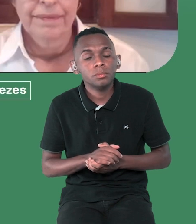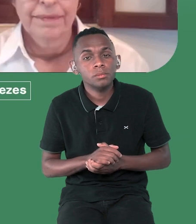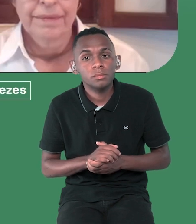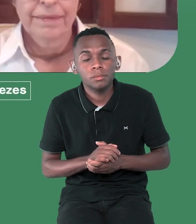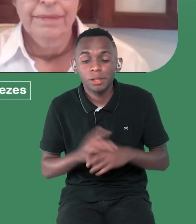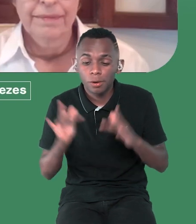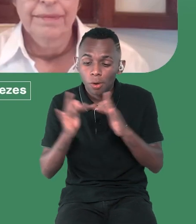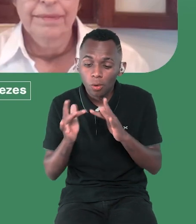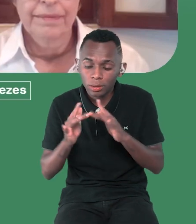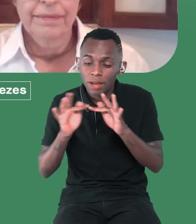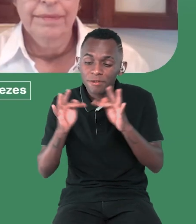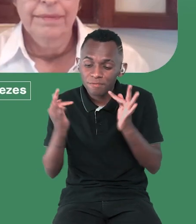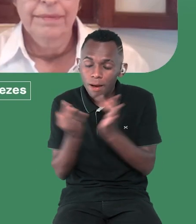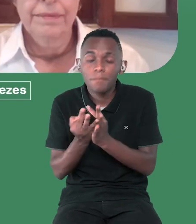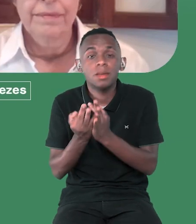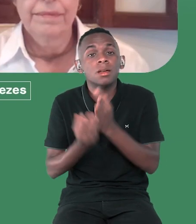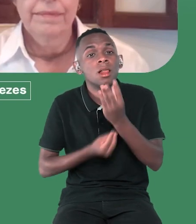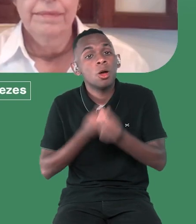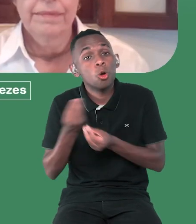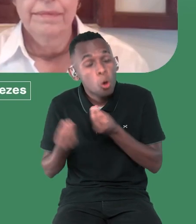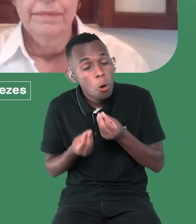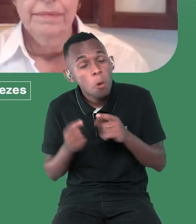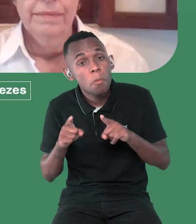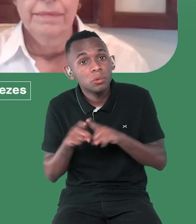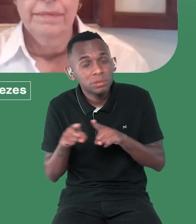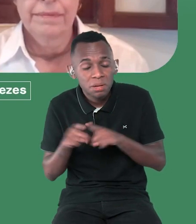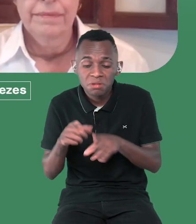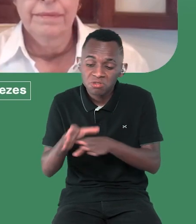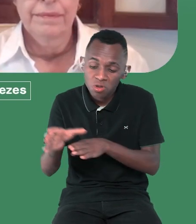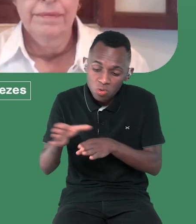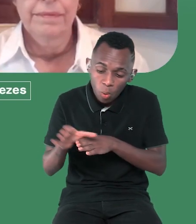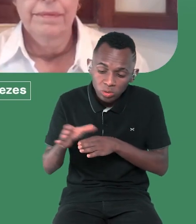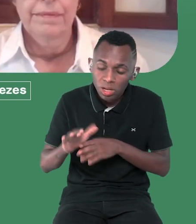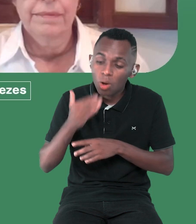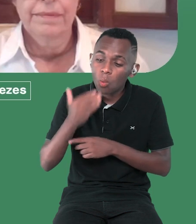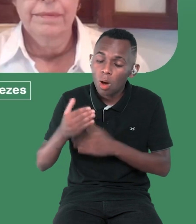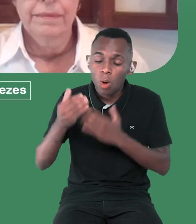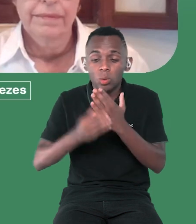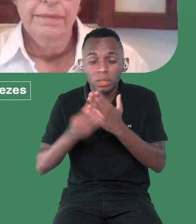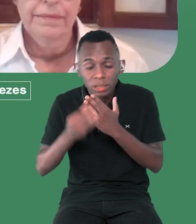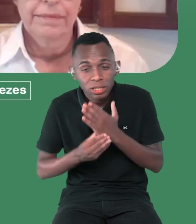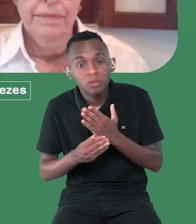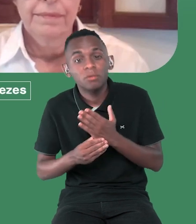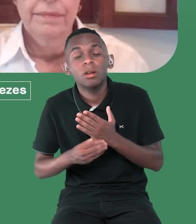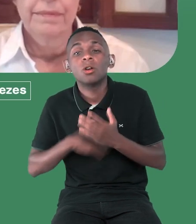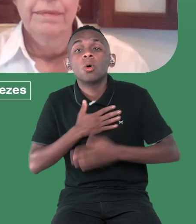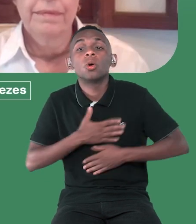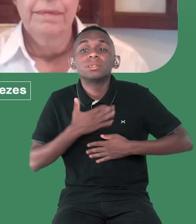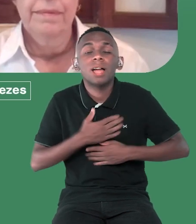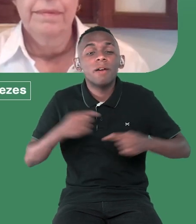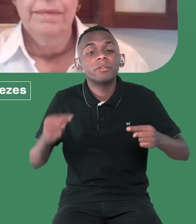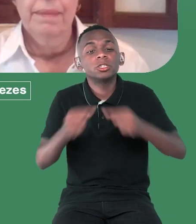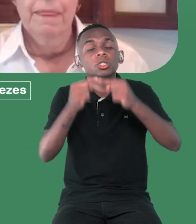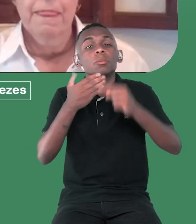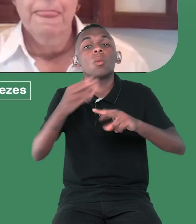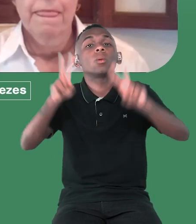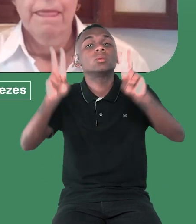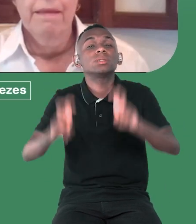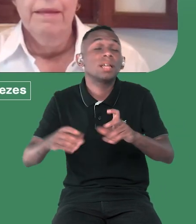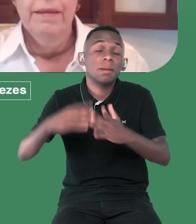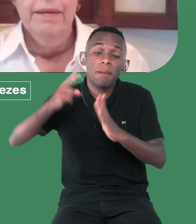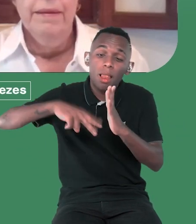com sua família, né? Essa indicação de livros, quais livros você lia, o que que você gostava de ler?